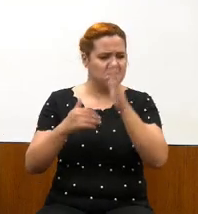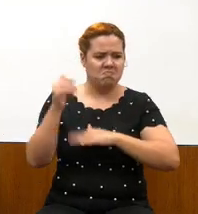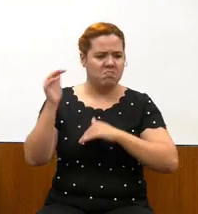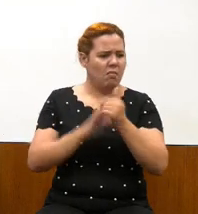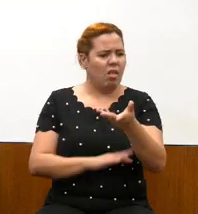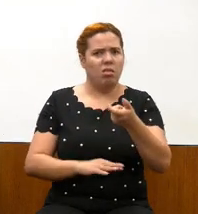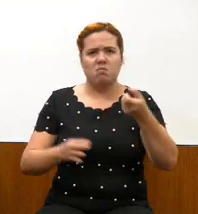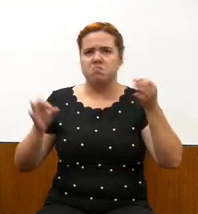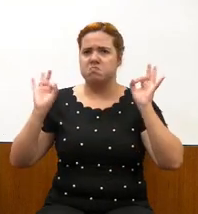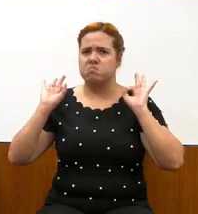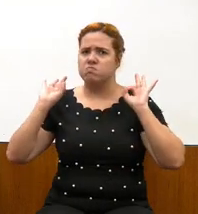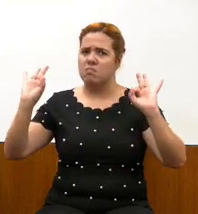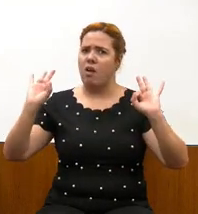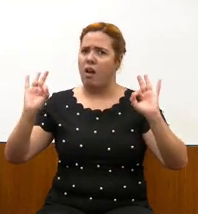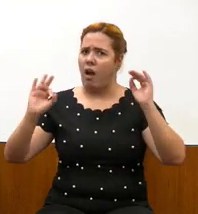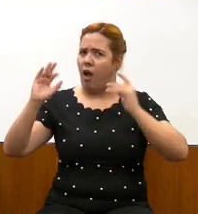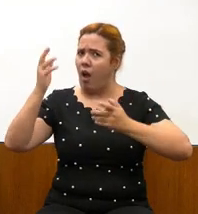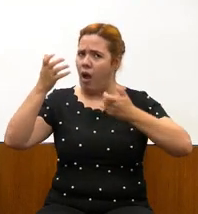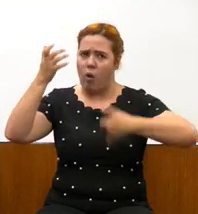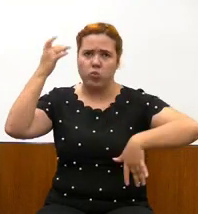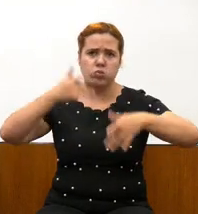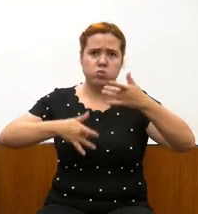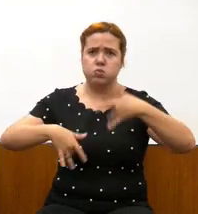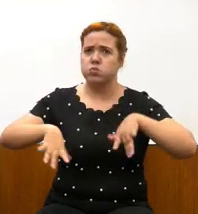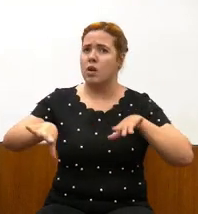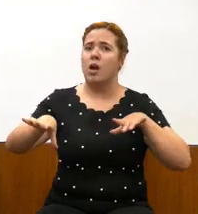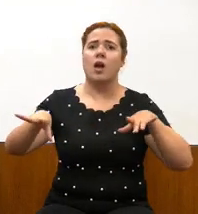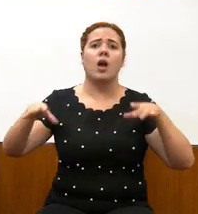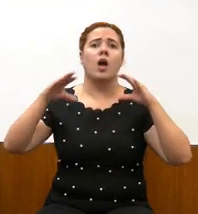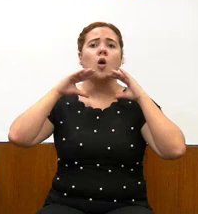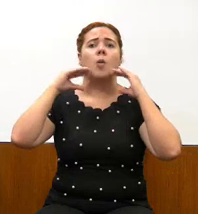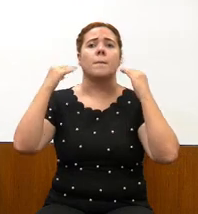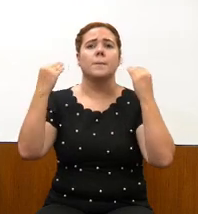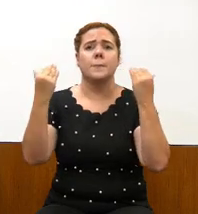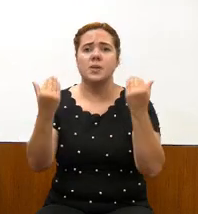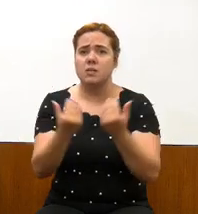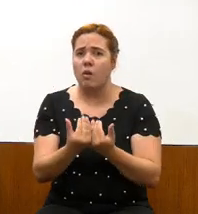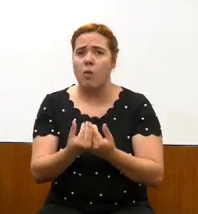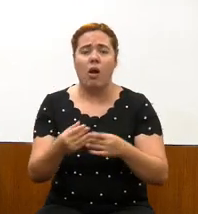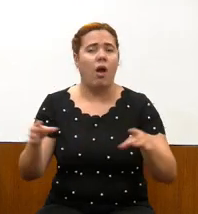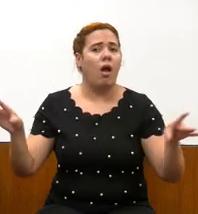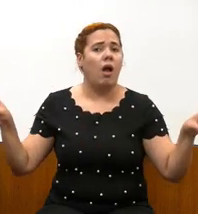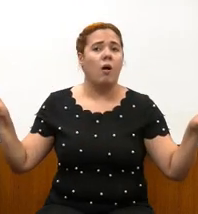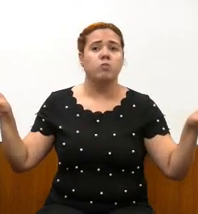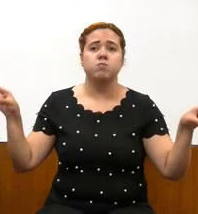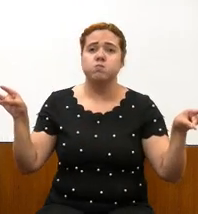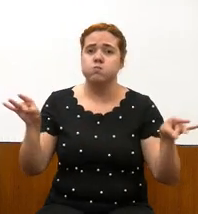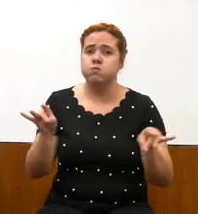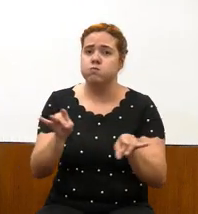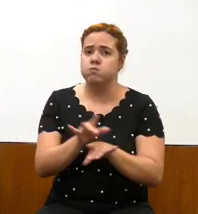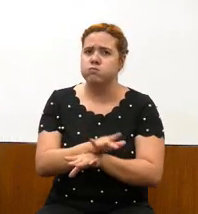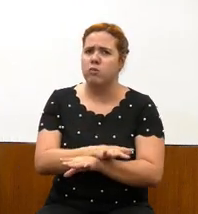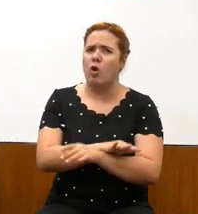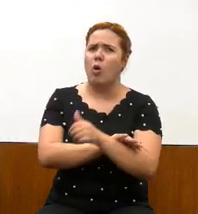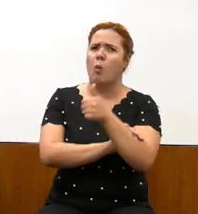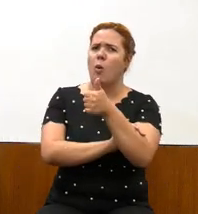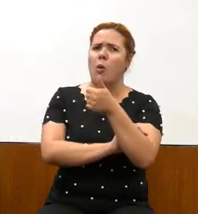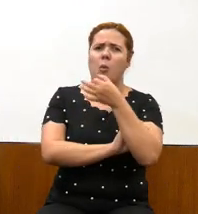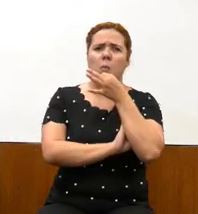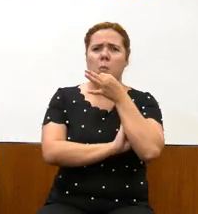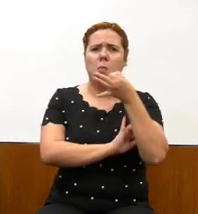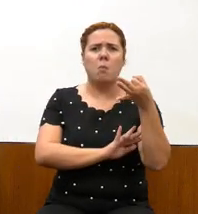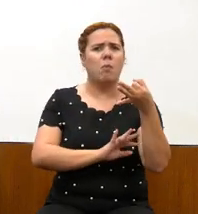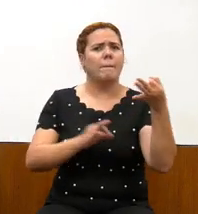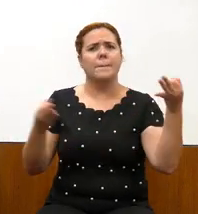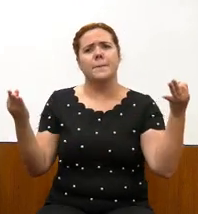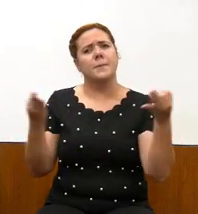e fechou a nossa comissão nessa audiência com chave de ouro. Estou muito